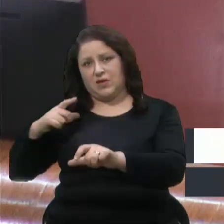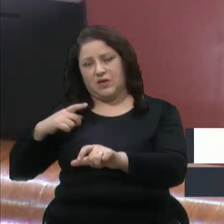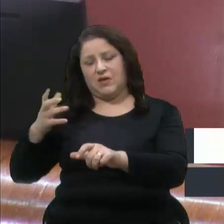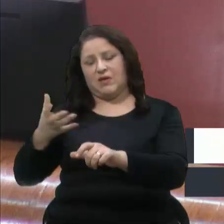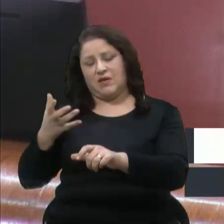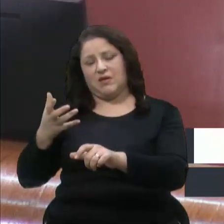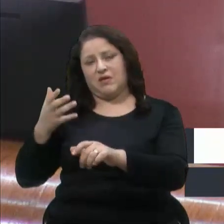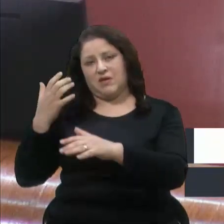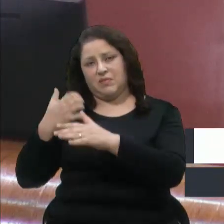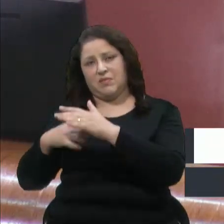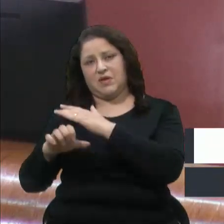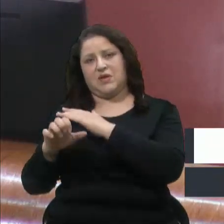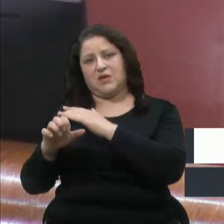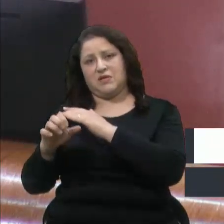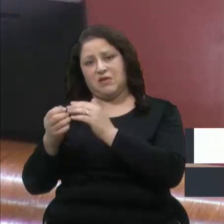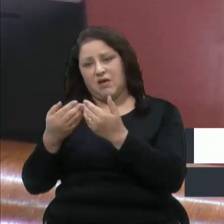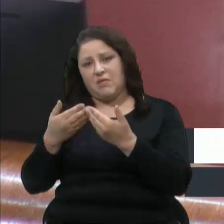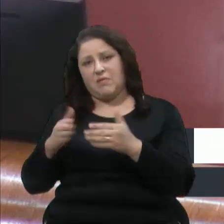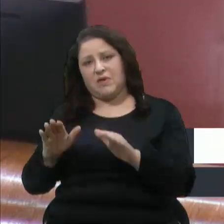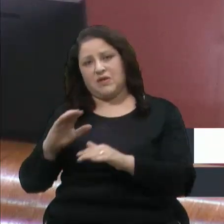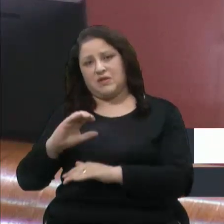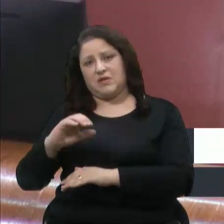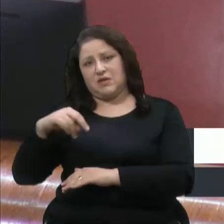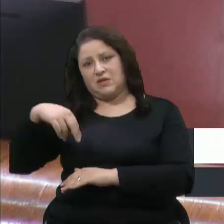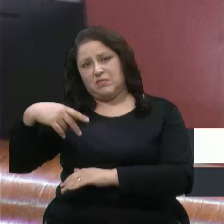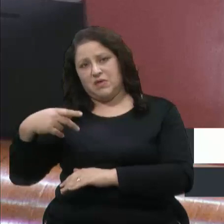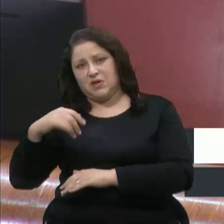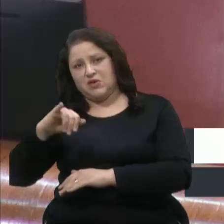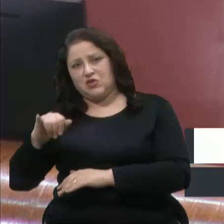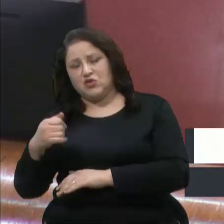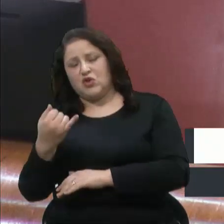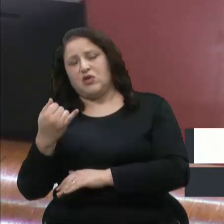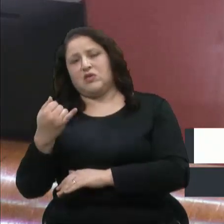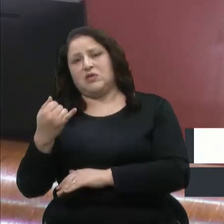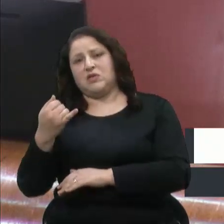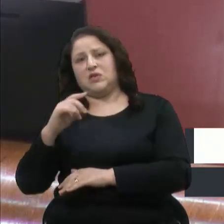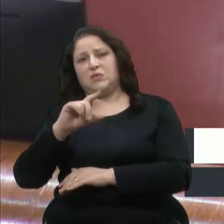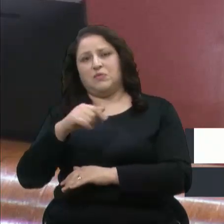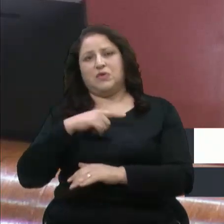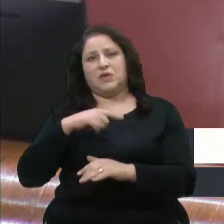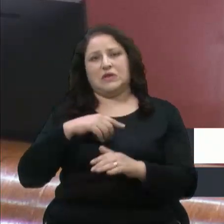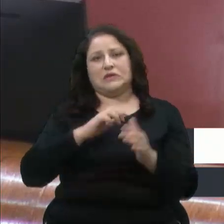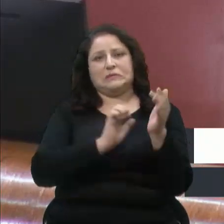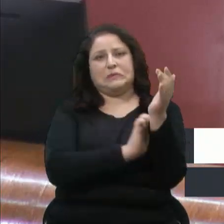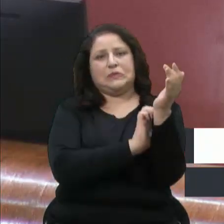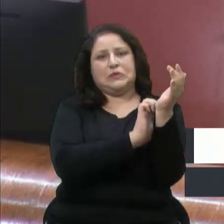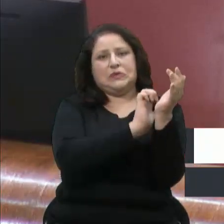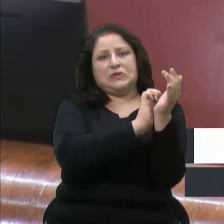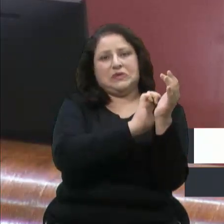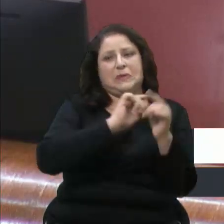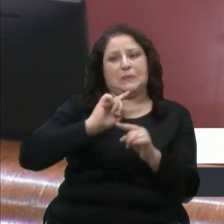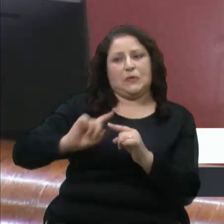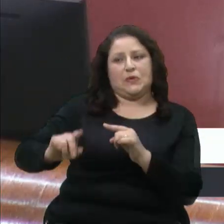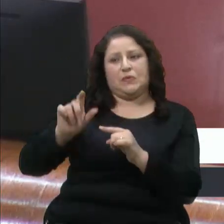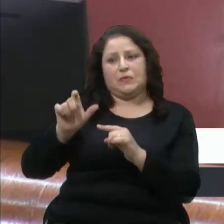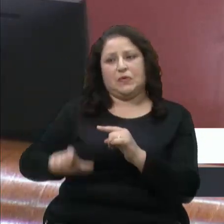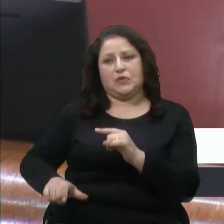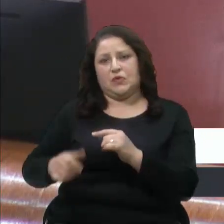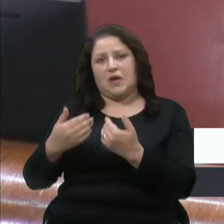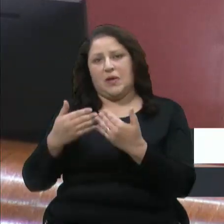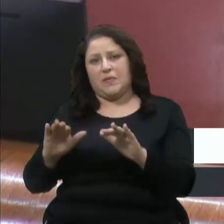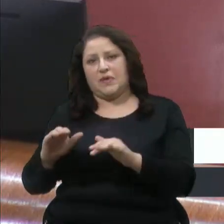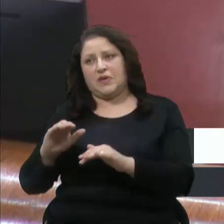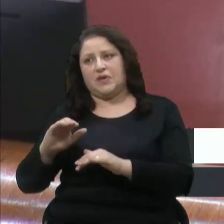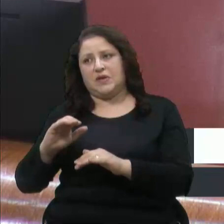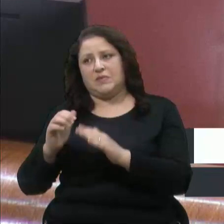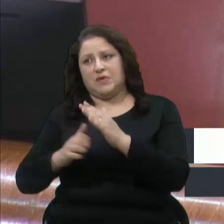empreender e abrir um CNPJ ser burocratizado para impedir. É isso que a gente tem que avaliar aqui. Vamos